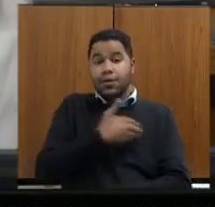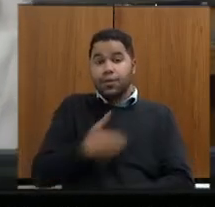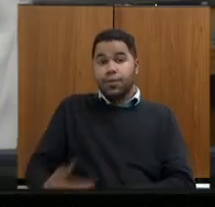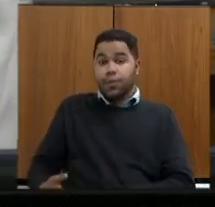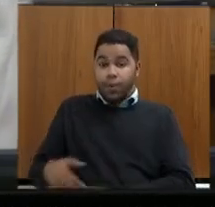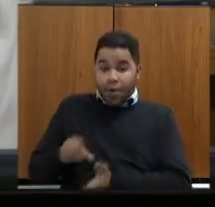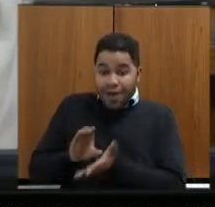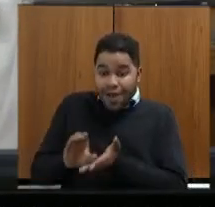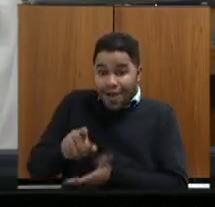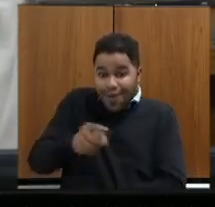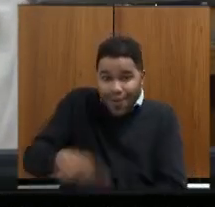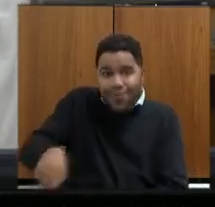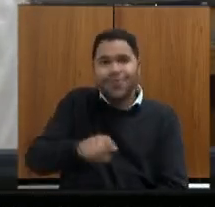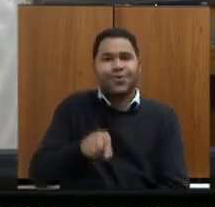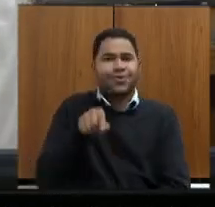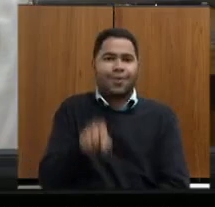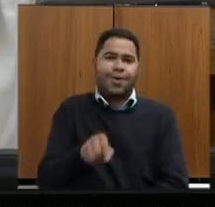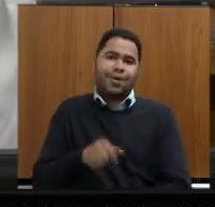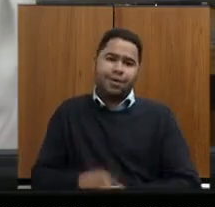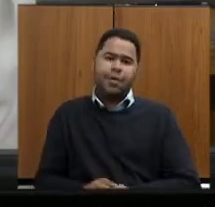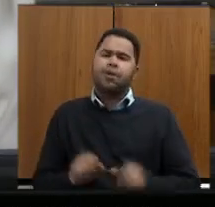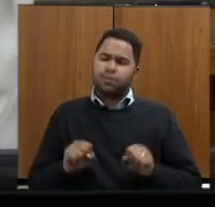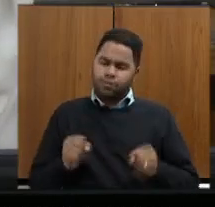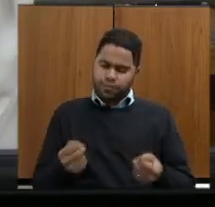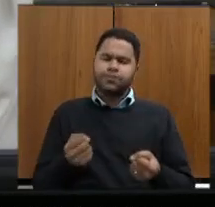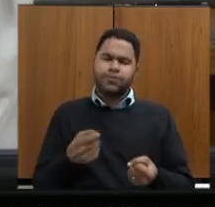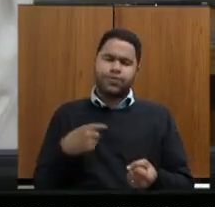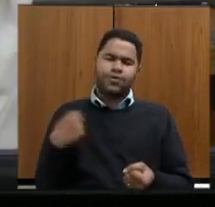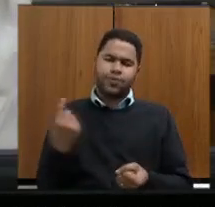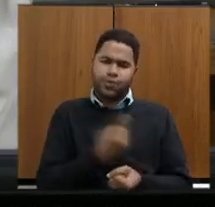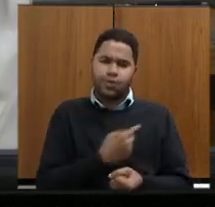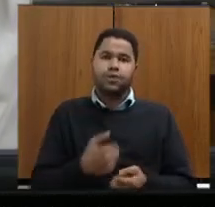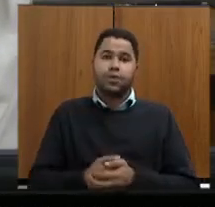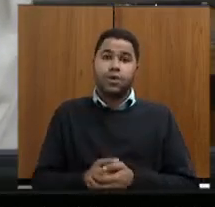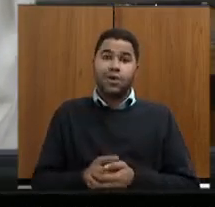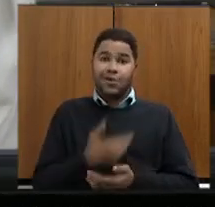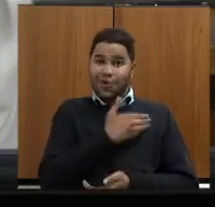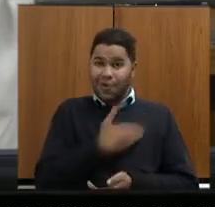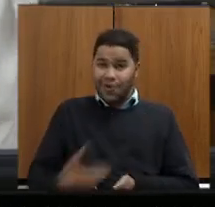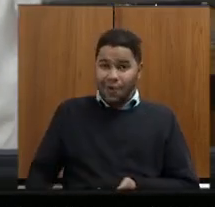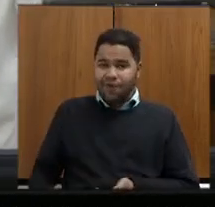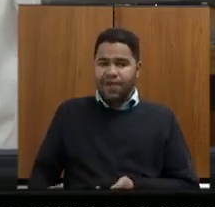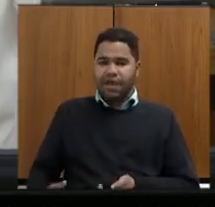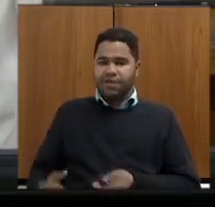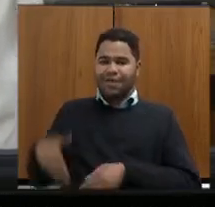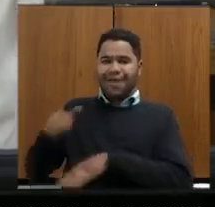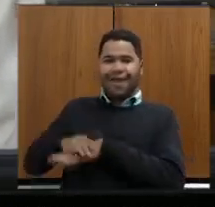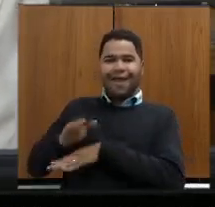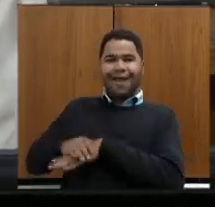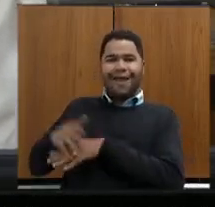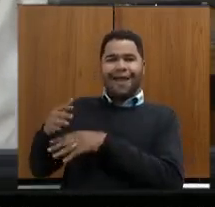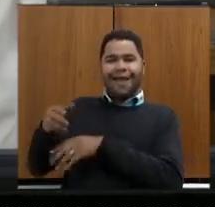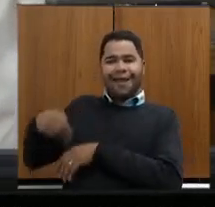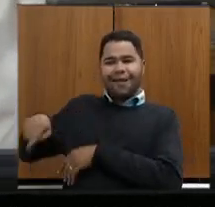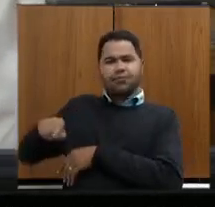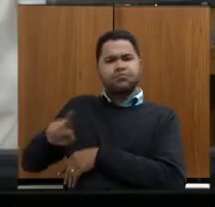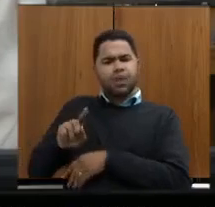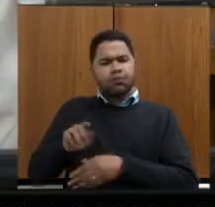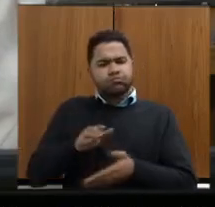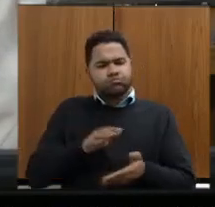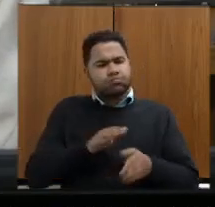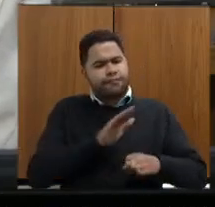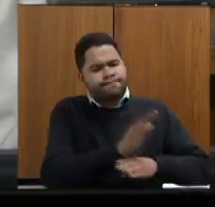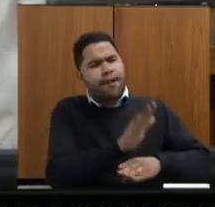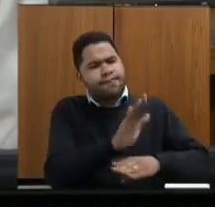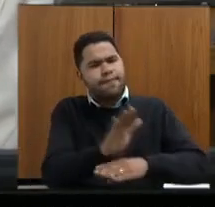seja destinada a eles nessa é uma grande defesa Nossa do governo gaste menos com ele mesmo que eu sou máquina a parte mais com